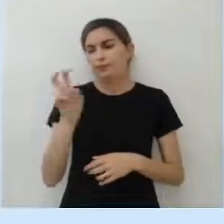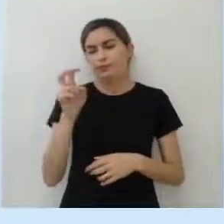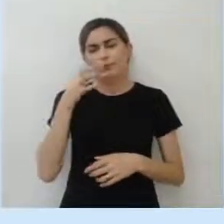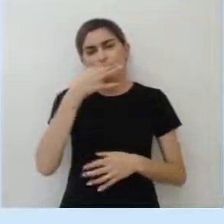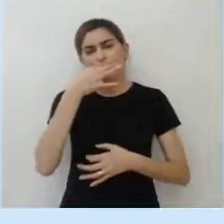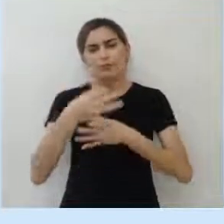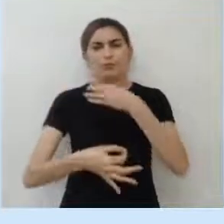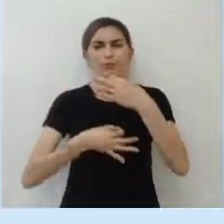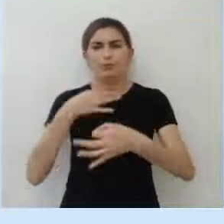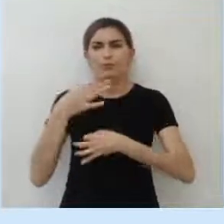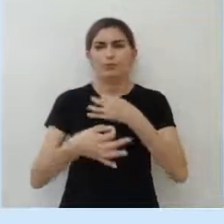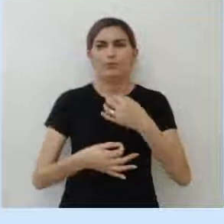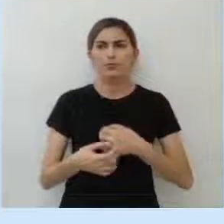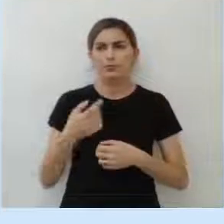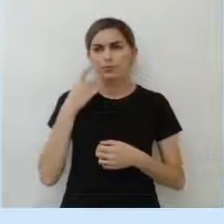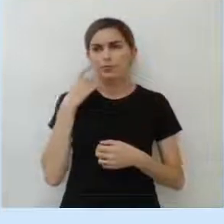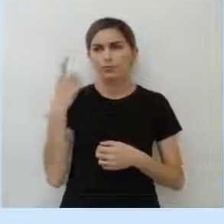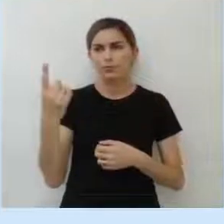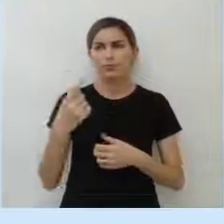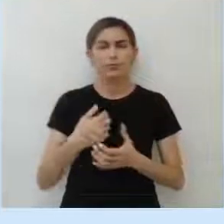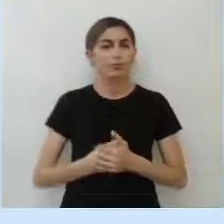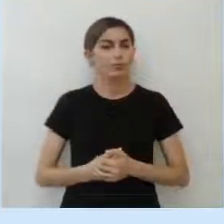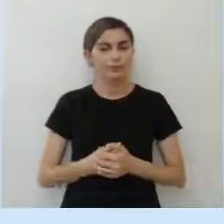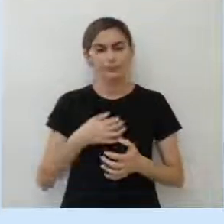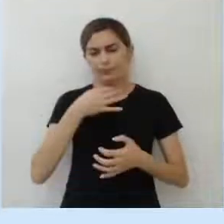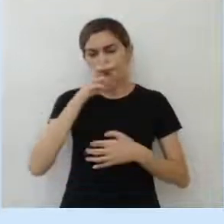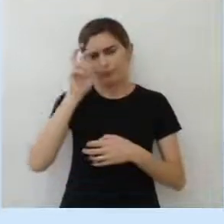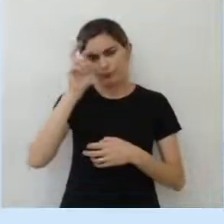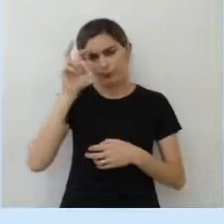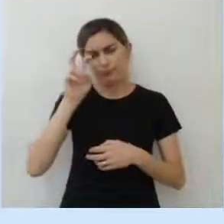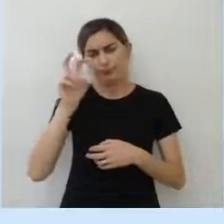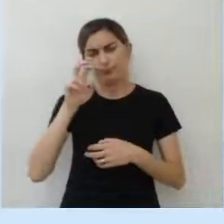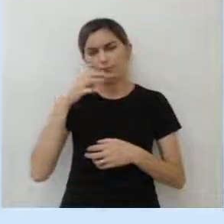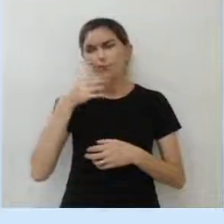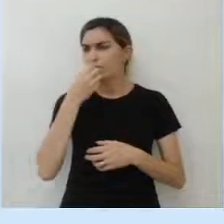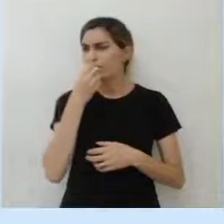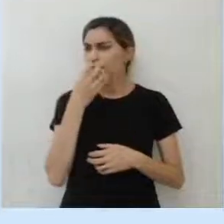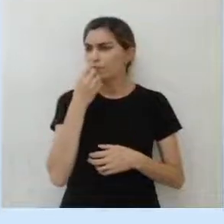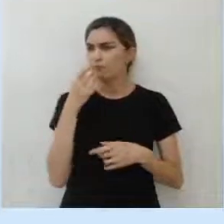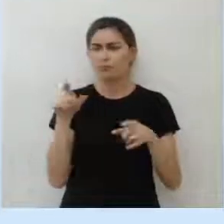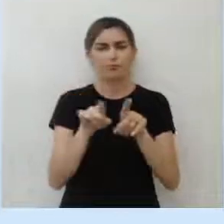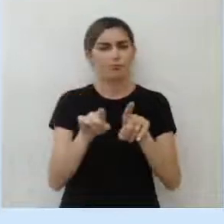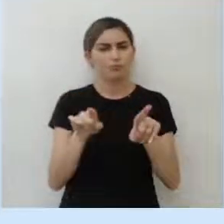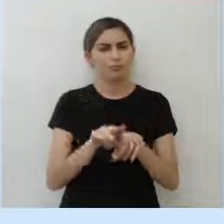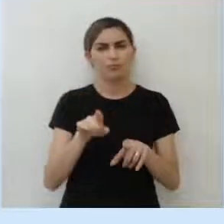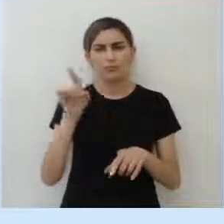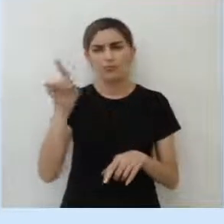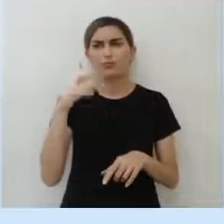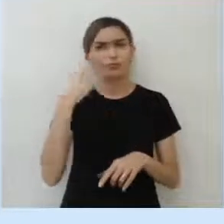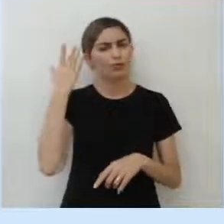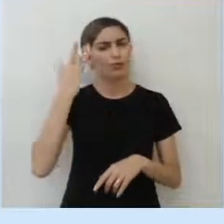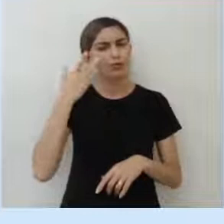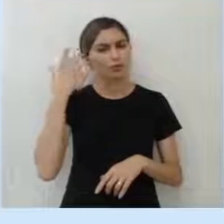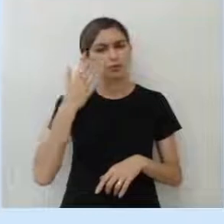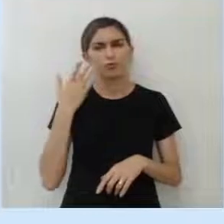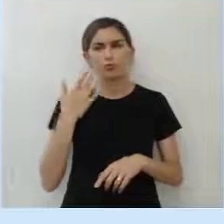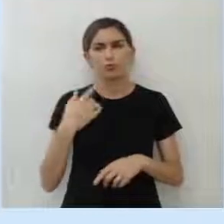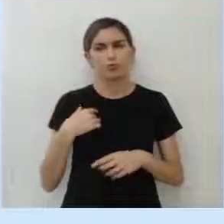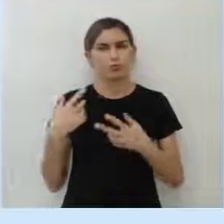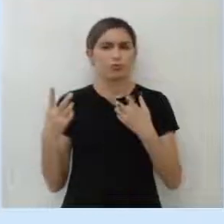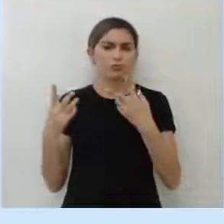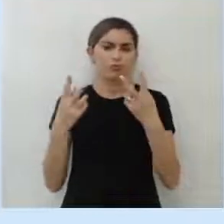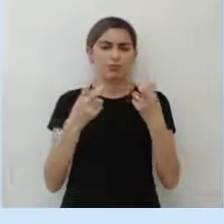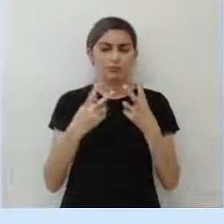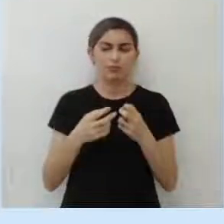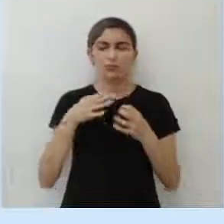dica. Olha só, a quinta dica é uma dica muito boa também e eu percebo que